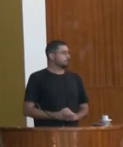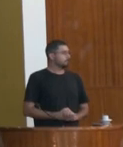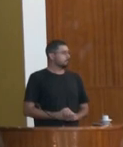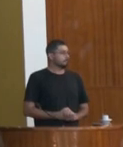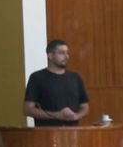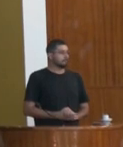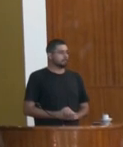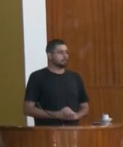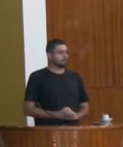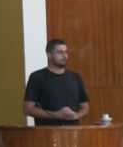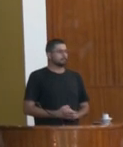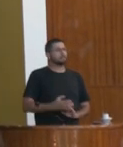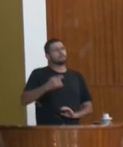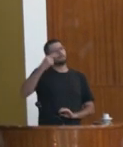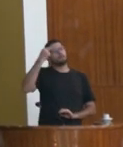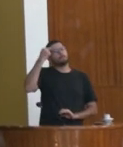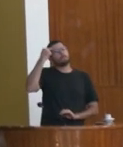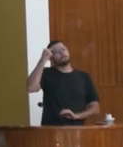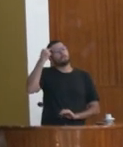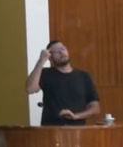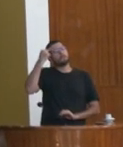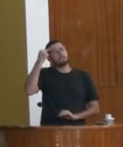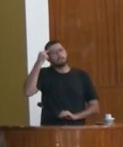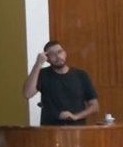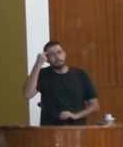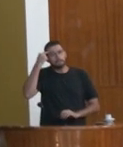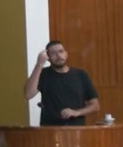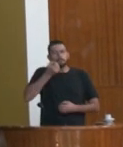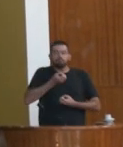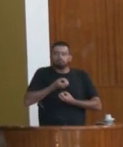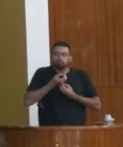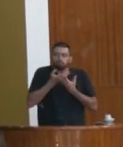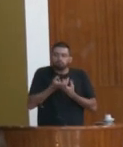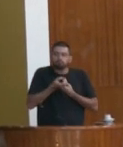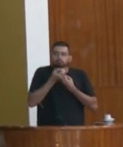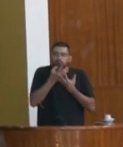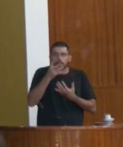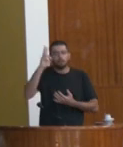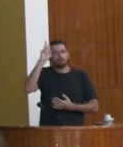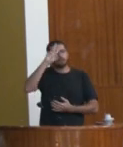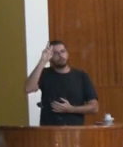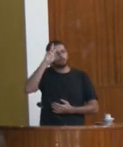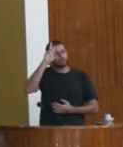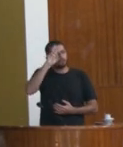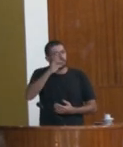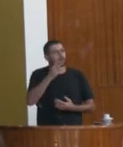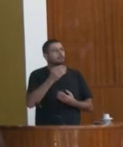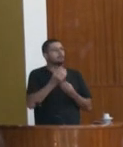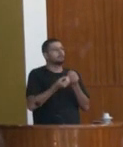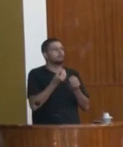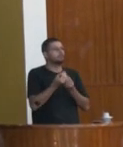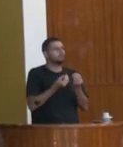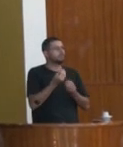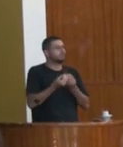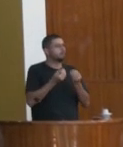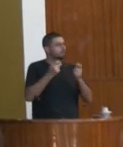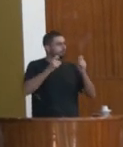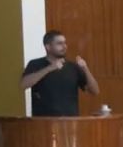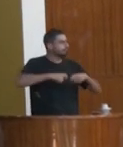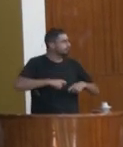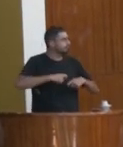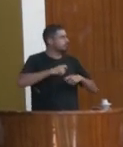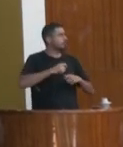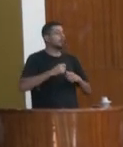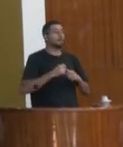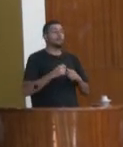Eu até tinha pensado em contar algumas histórias para vocês que demonstram como existe esse capacitismo.